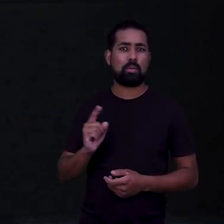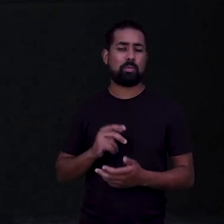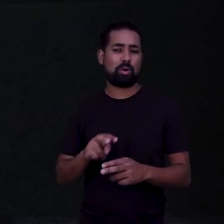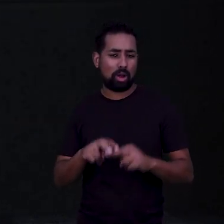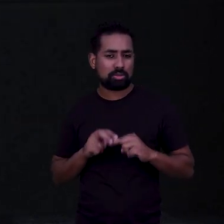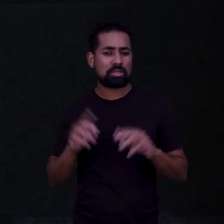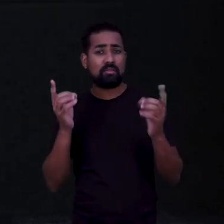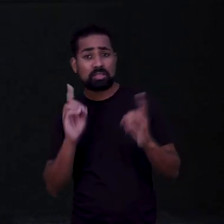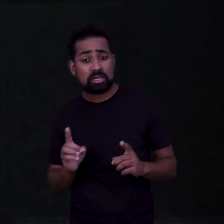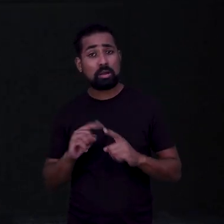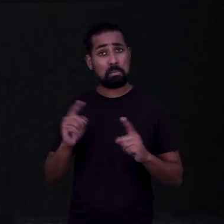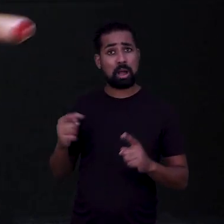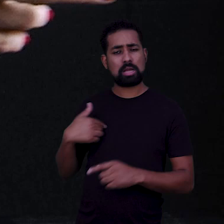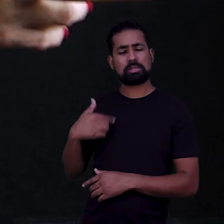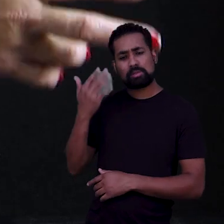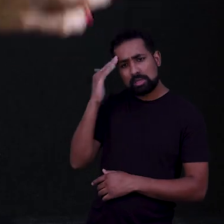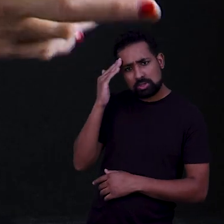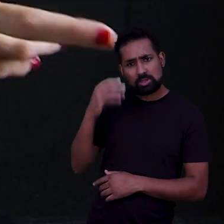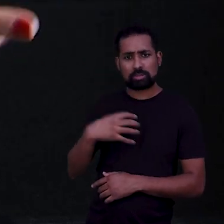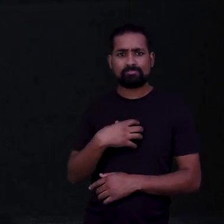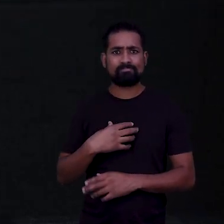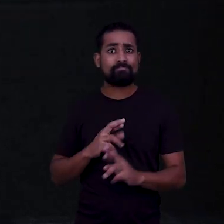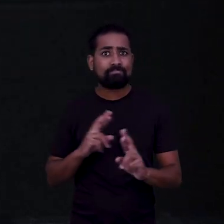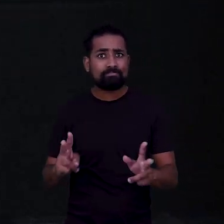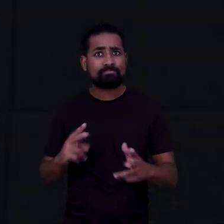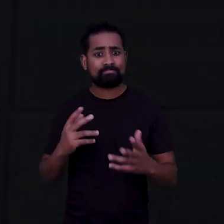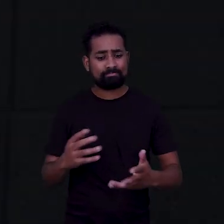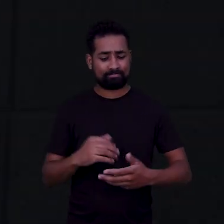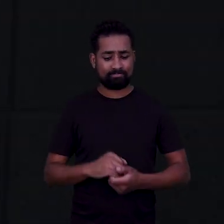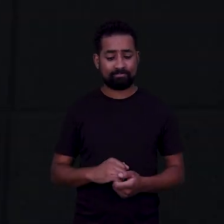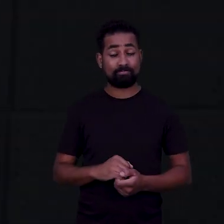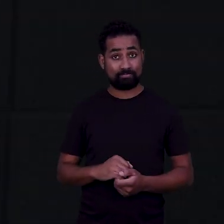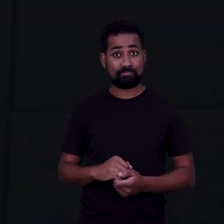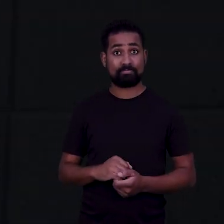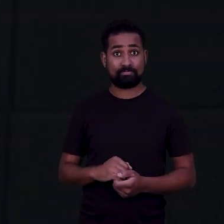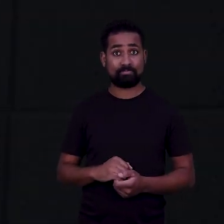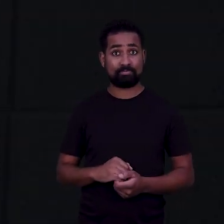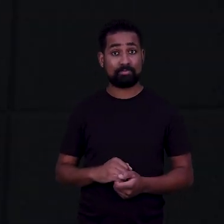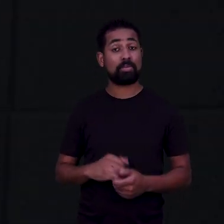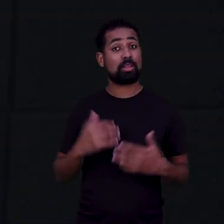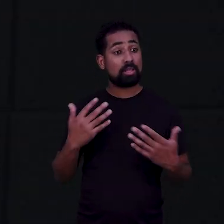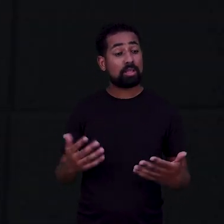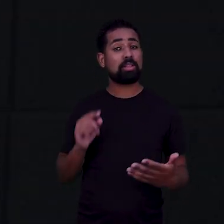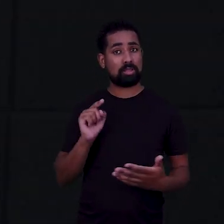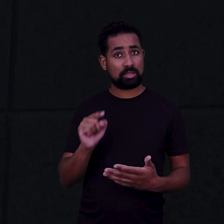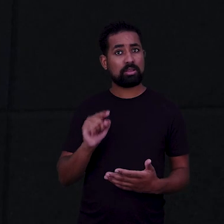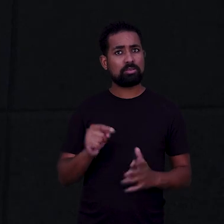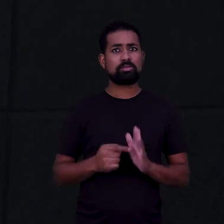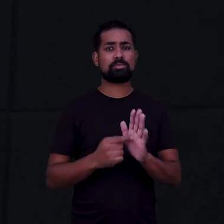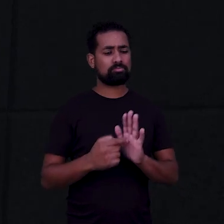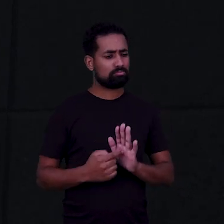boa atriz, não era. Não, eu tinha aquilo que eles queriam, essa inocência. E